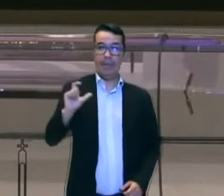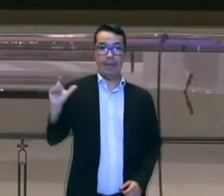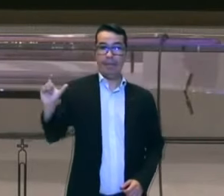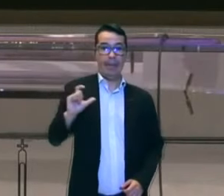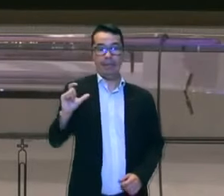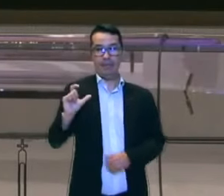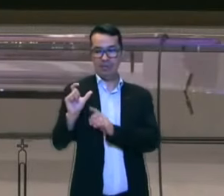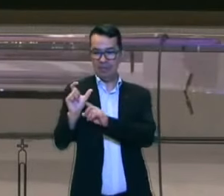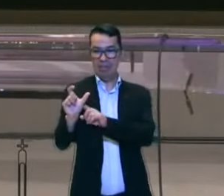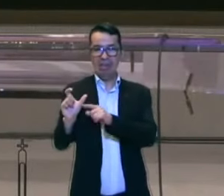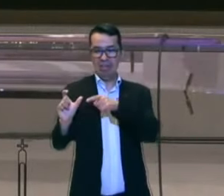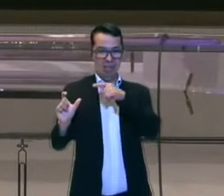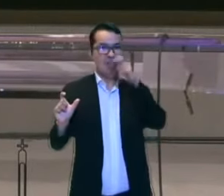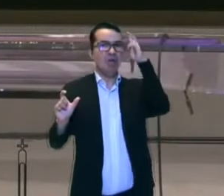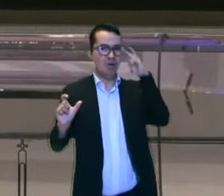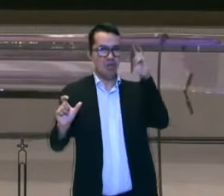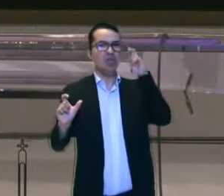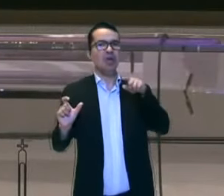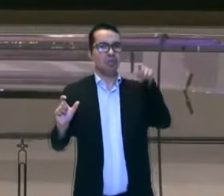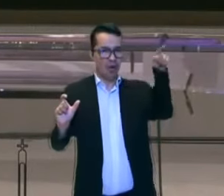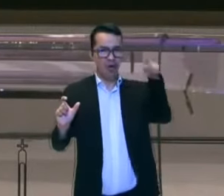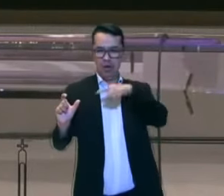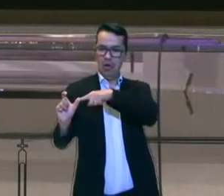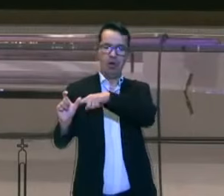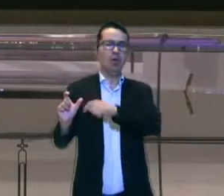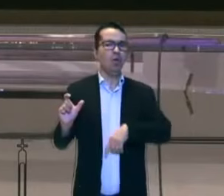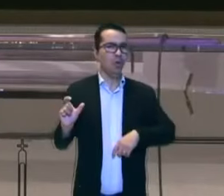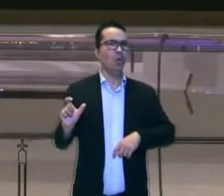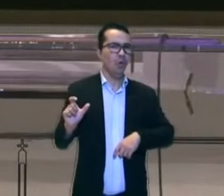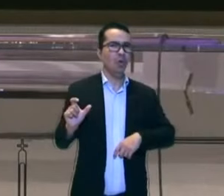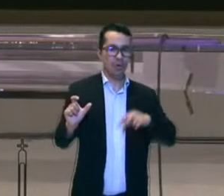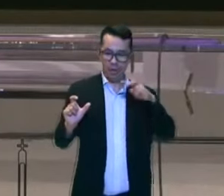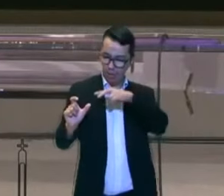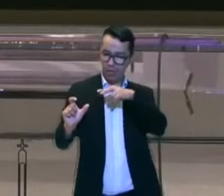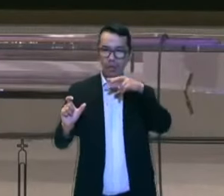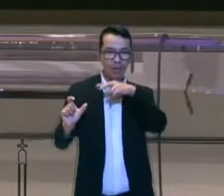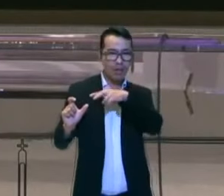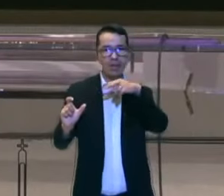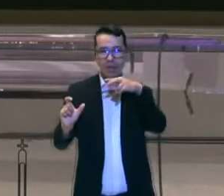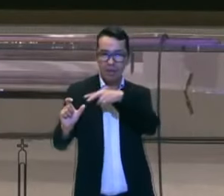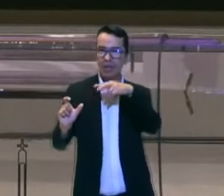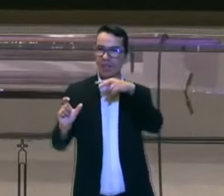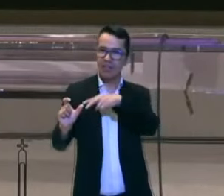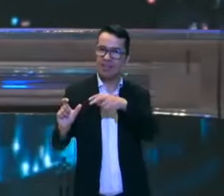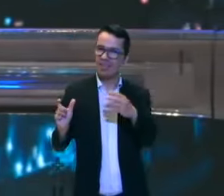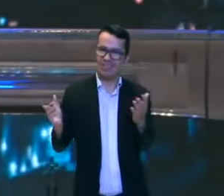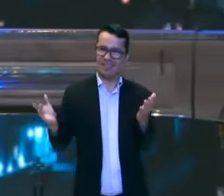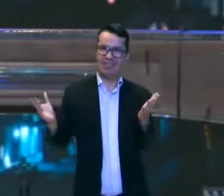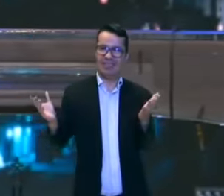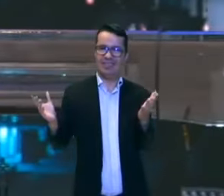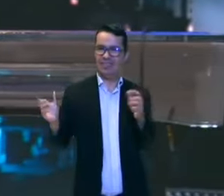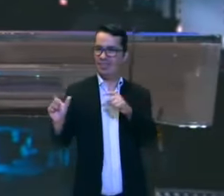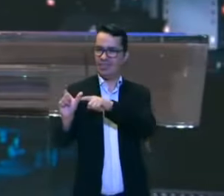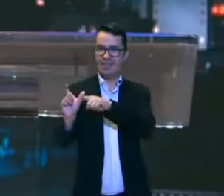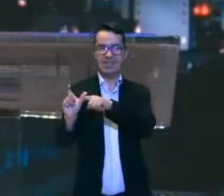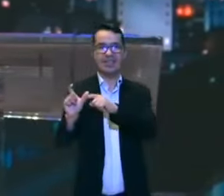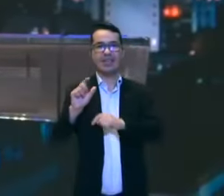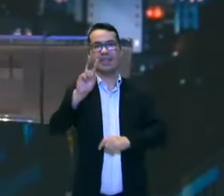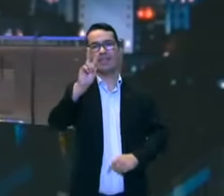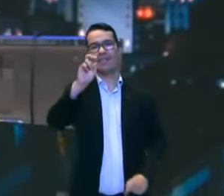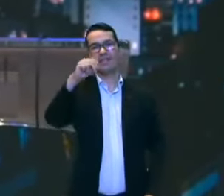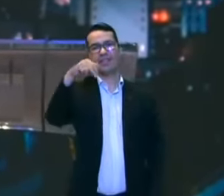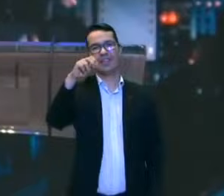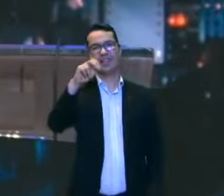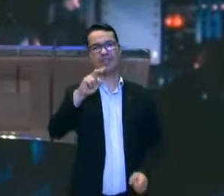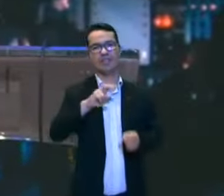Jesus. É interessante que a Bíblia, quando fala de ofensa, ela fala dessa armadilha